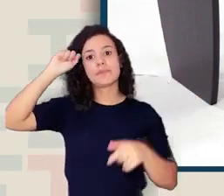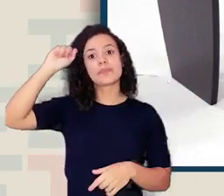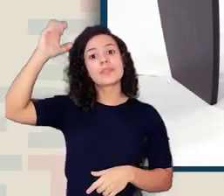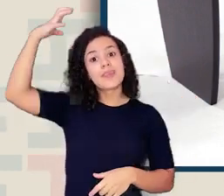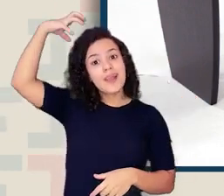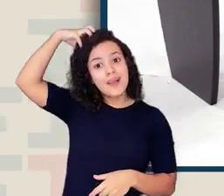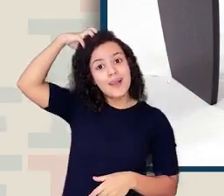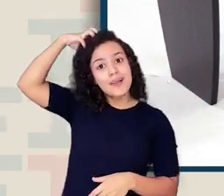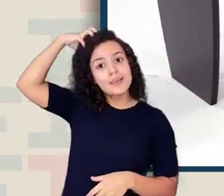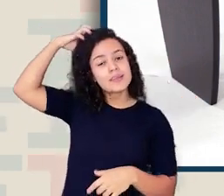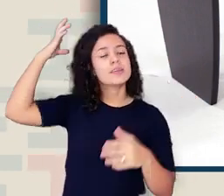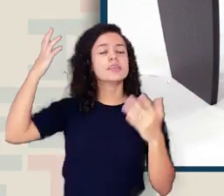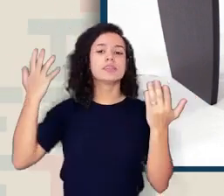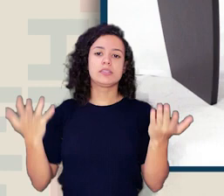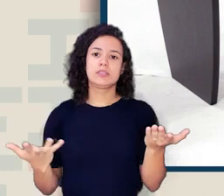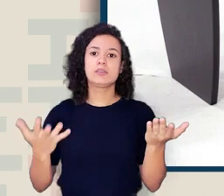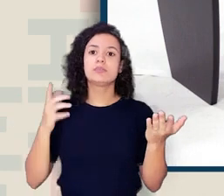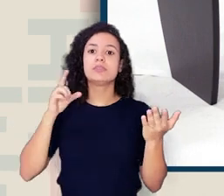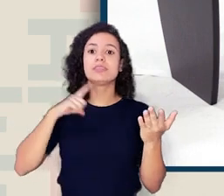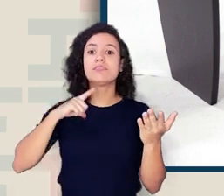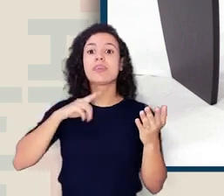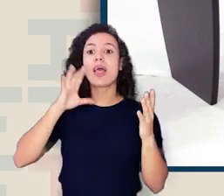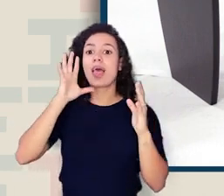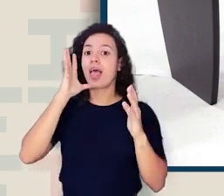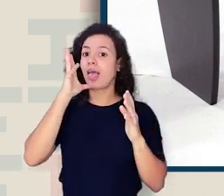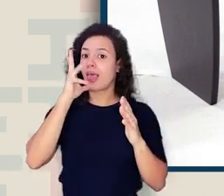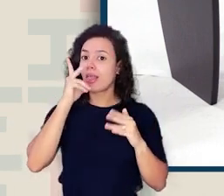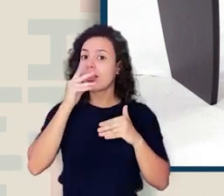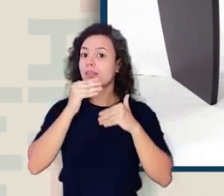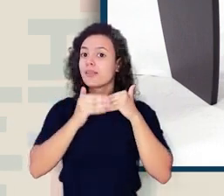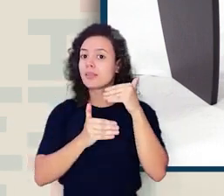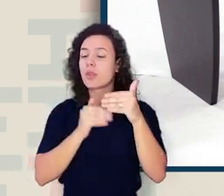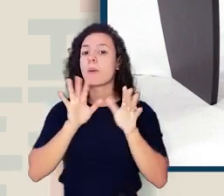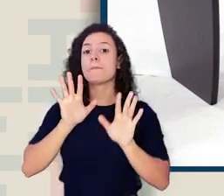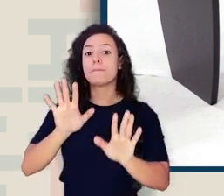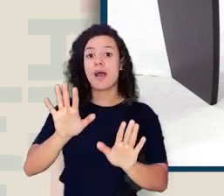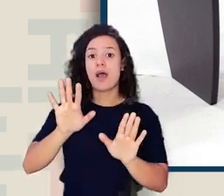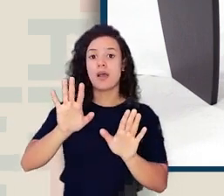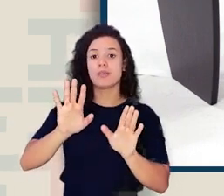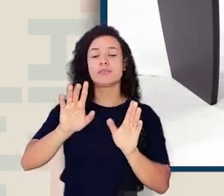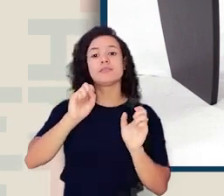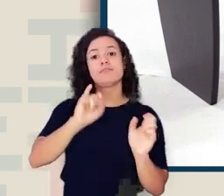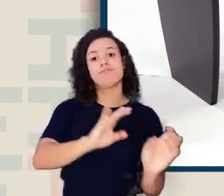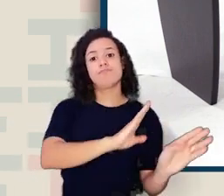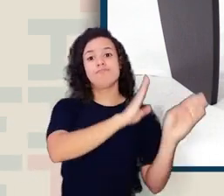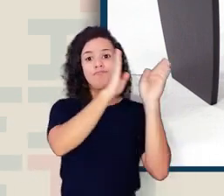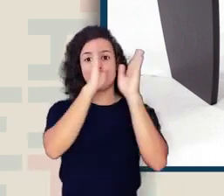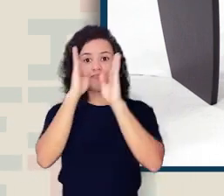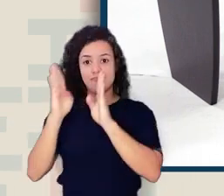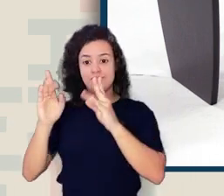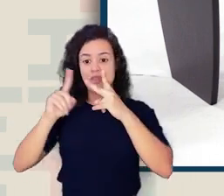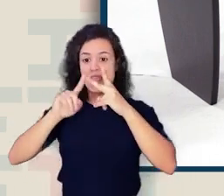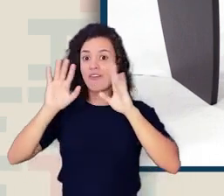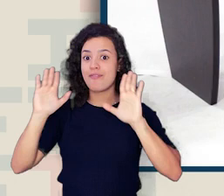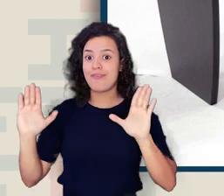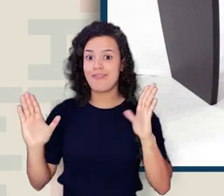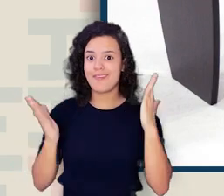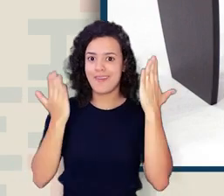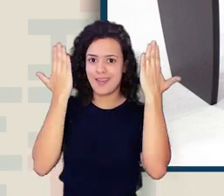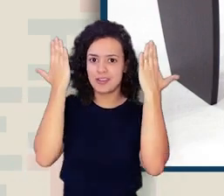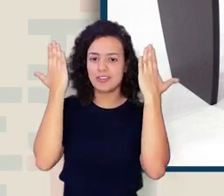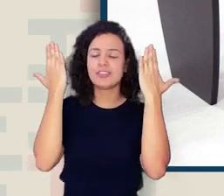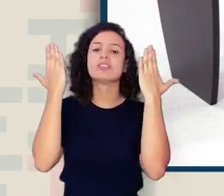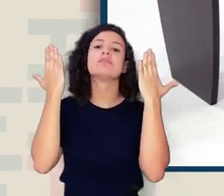coroação da rainha. Então, já sugere que o andamento é lento. Porém, quando a gente for trabalhar os toques